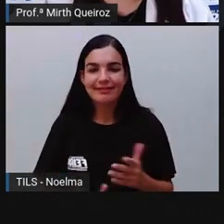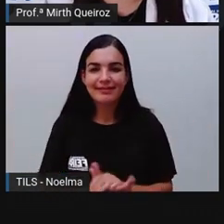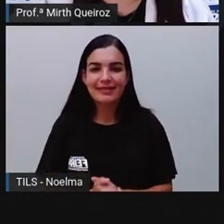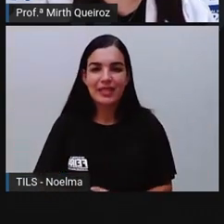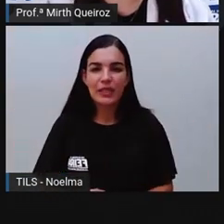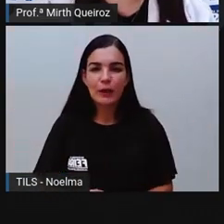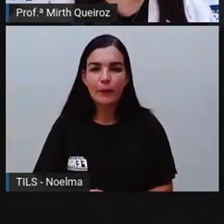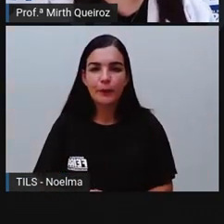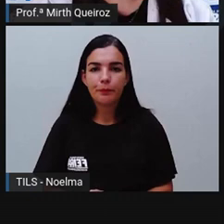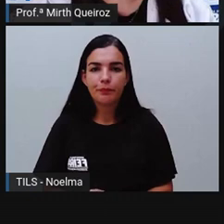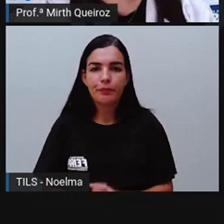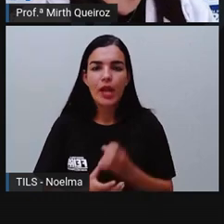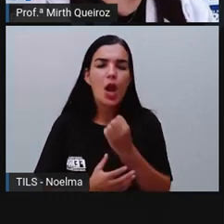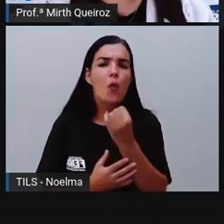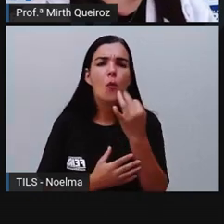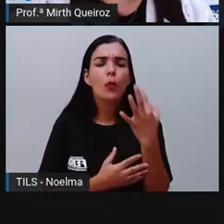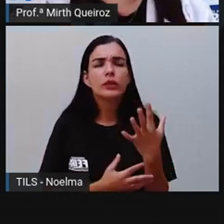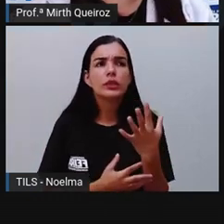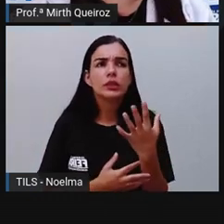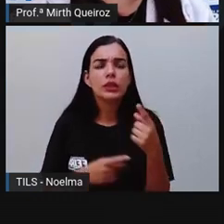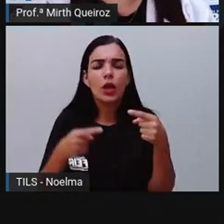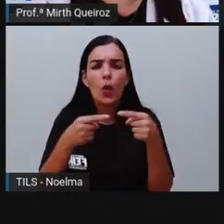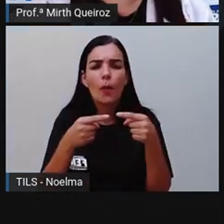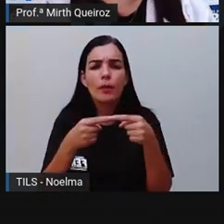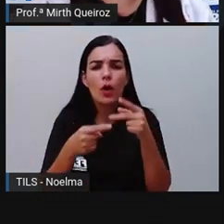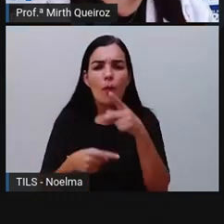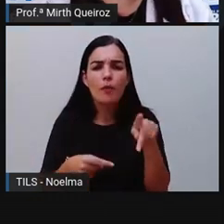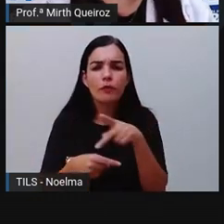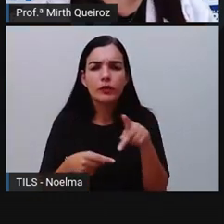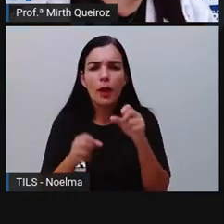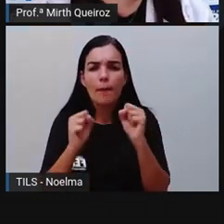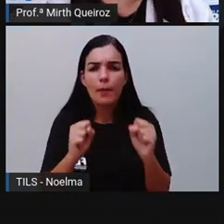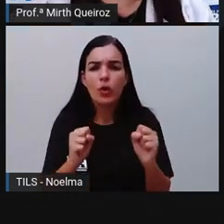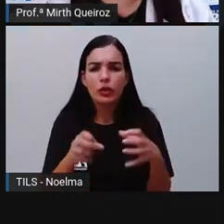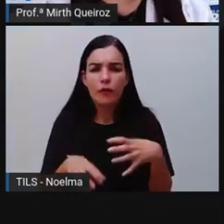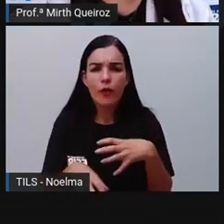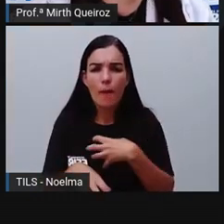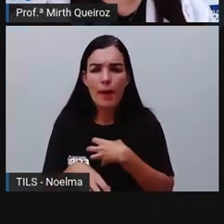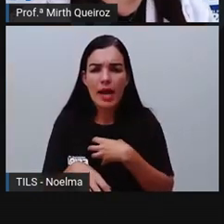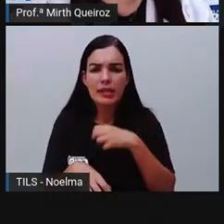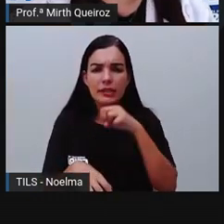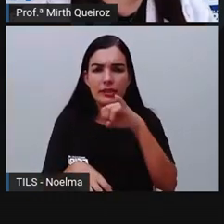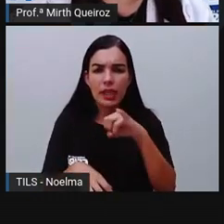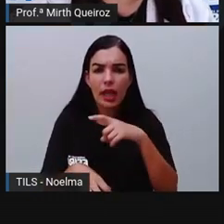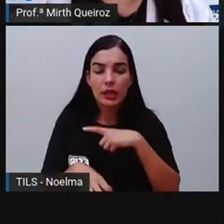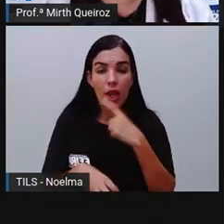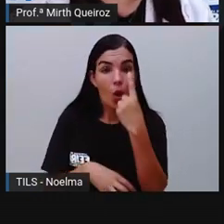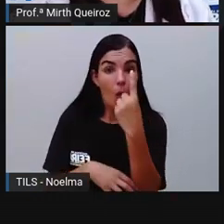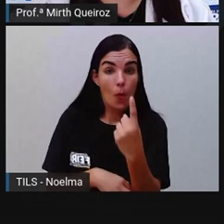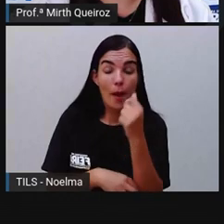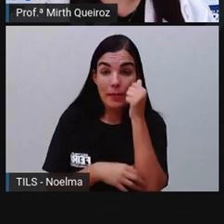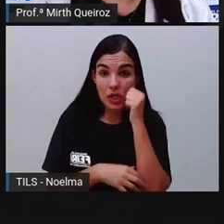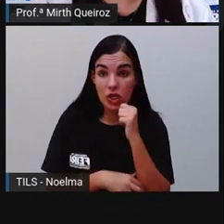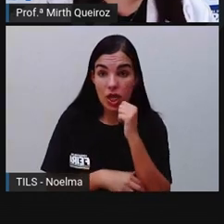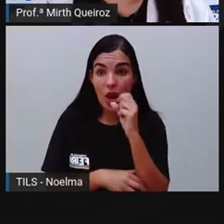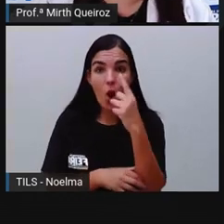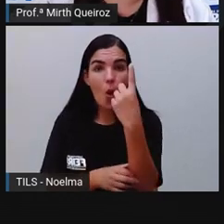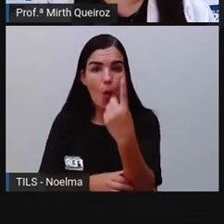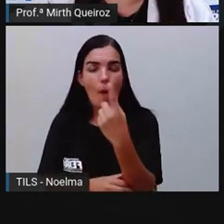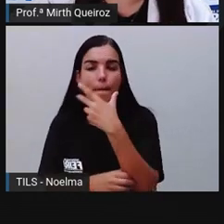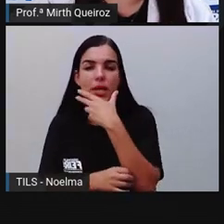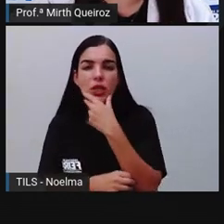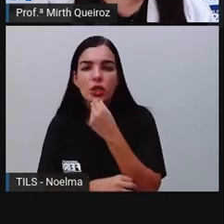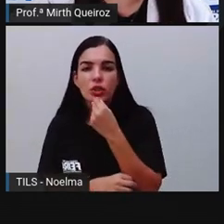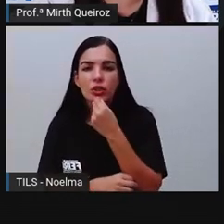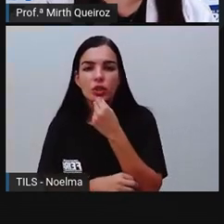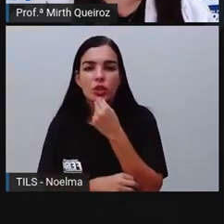meninos. Quantas combinações diferentes o professor poderá formar utilizando uma menina e um menino? Como eu disse para